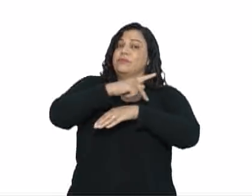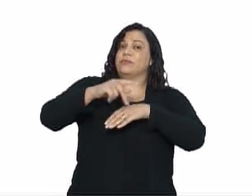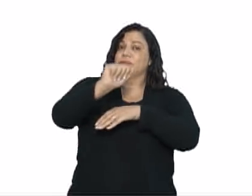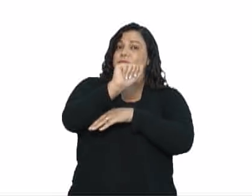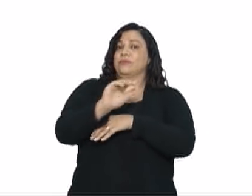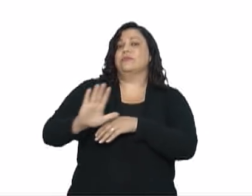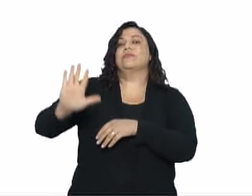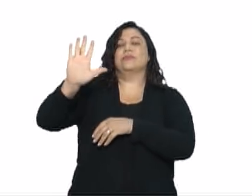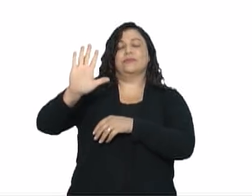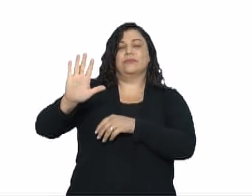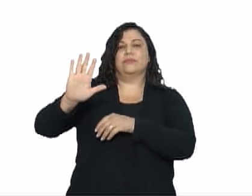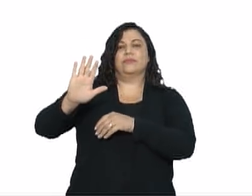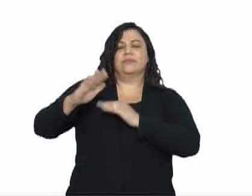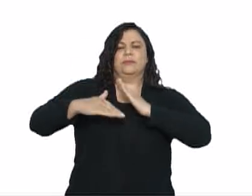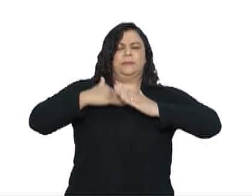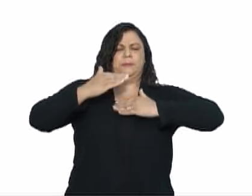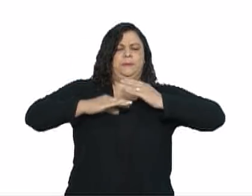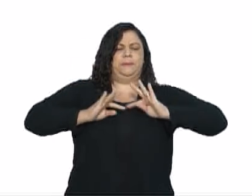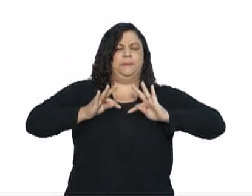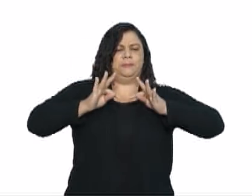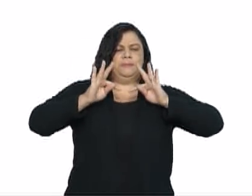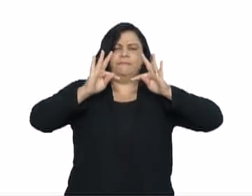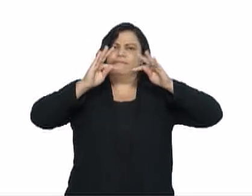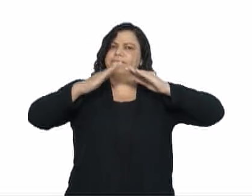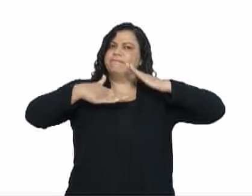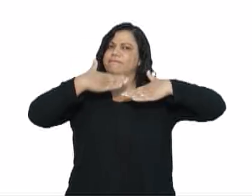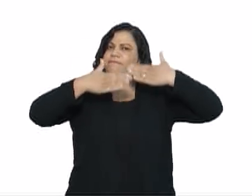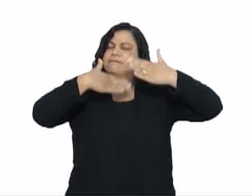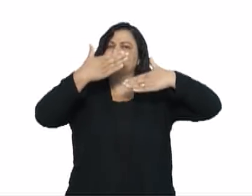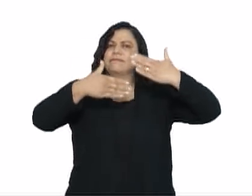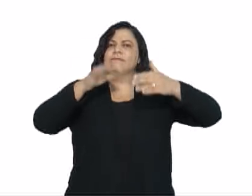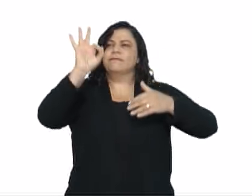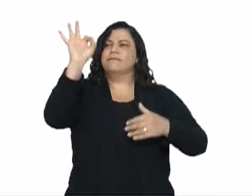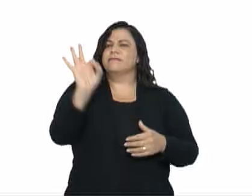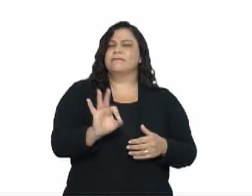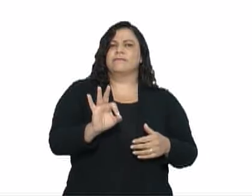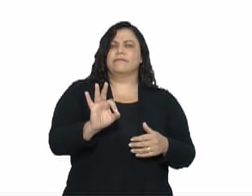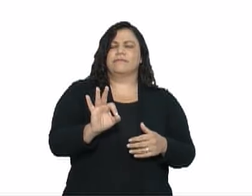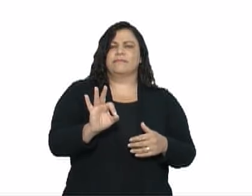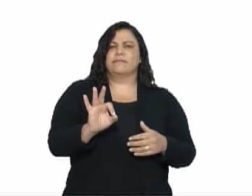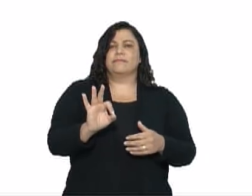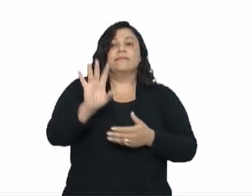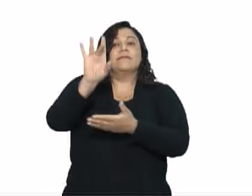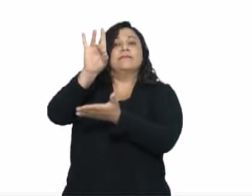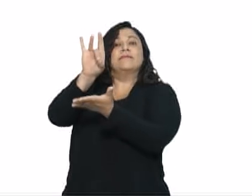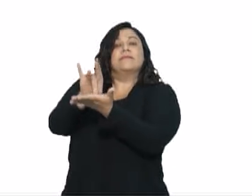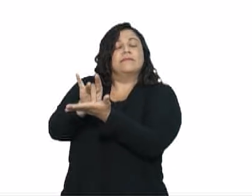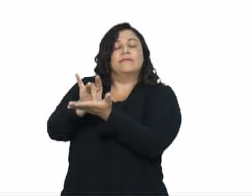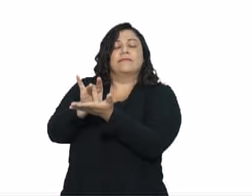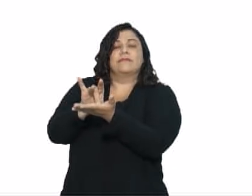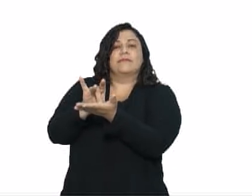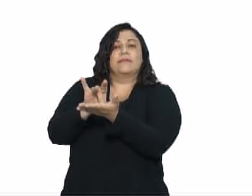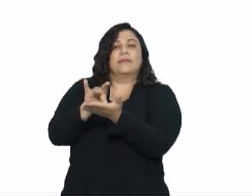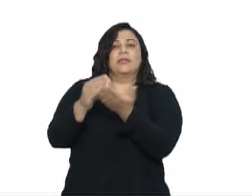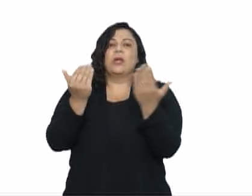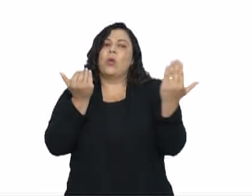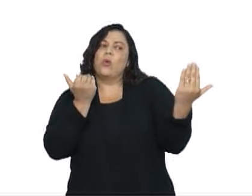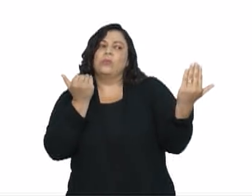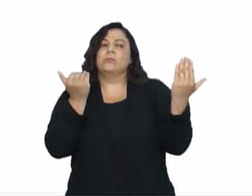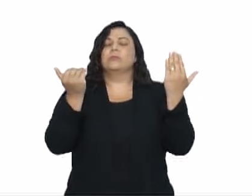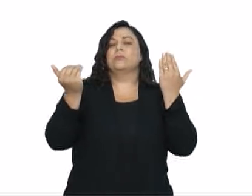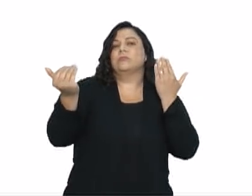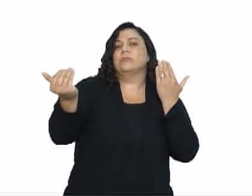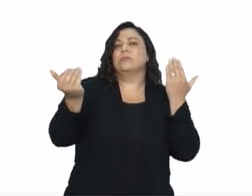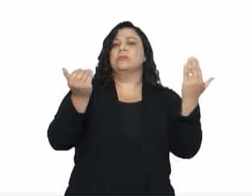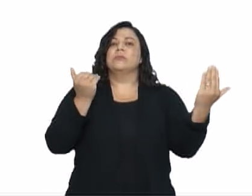com grande crescimento e as taxas médias de crescimento real. Compare, veja quem